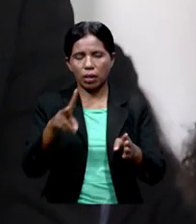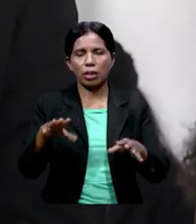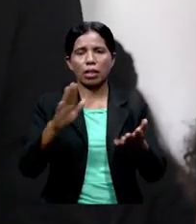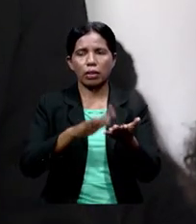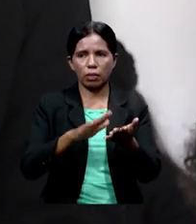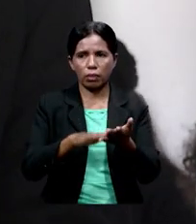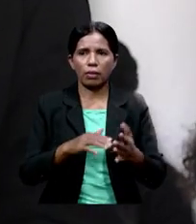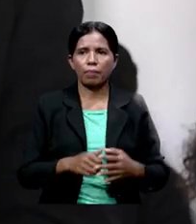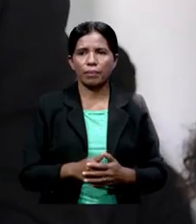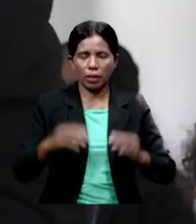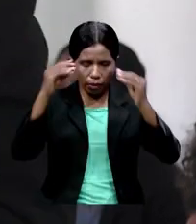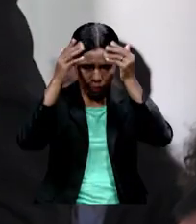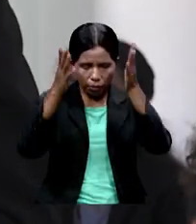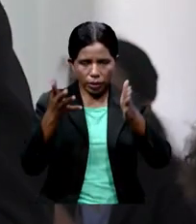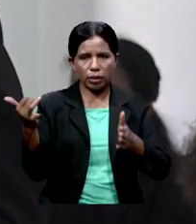e o professor se leia.